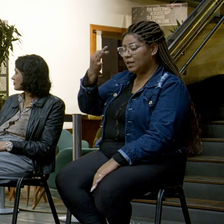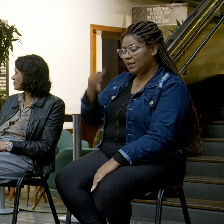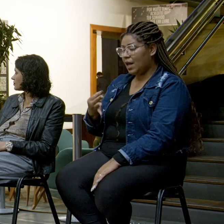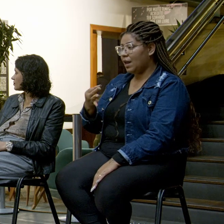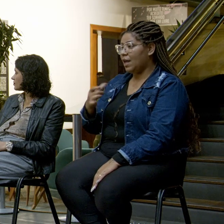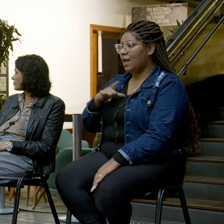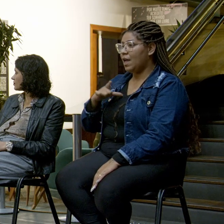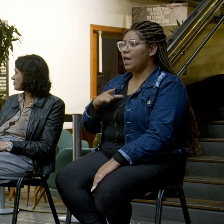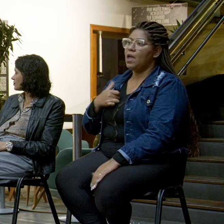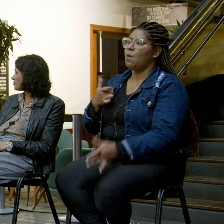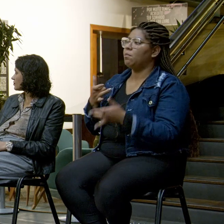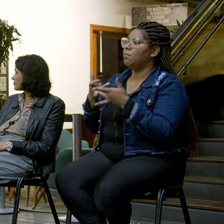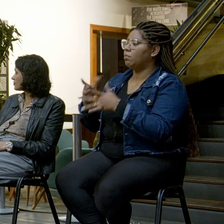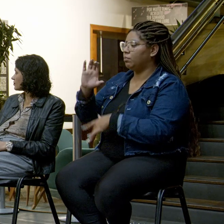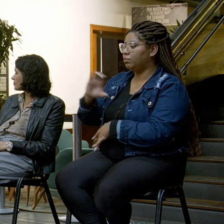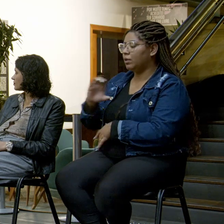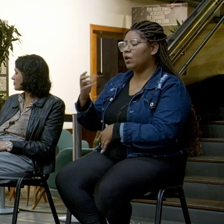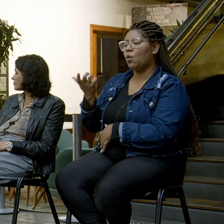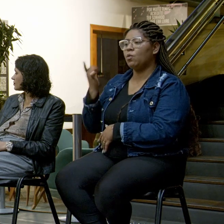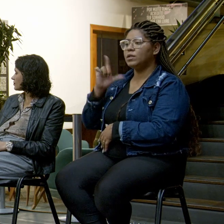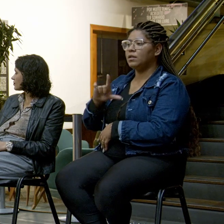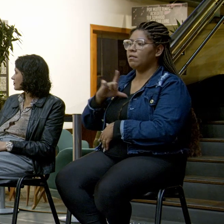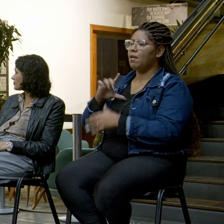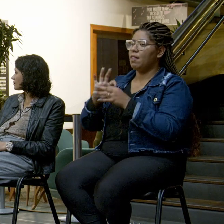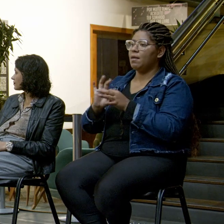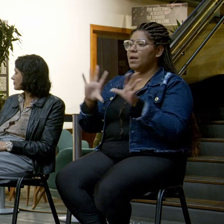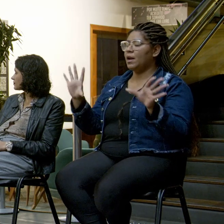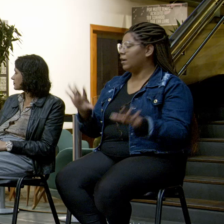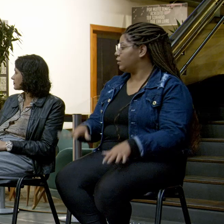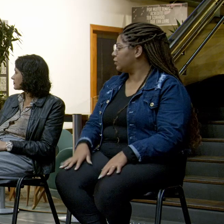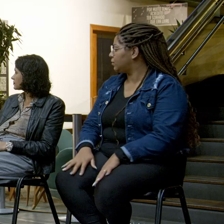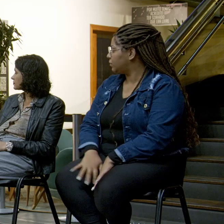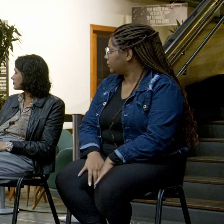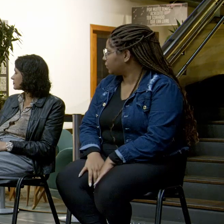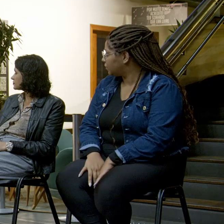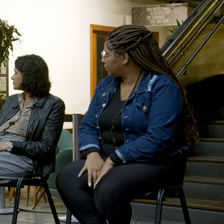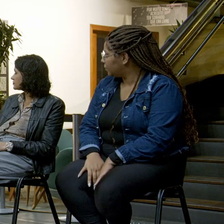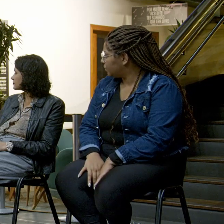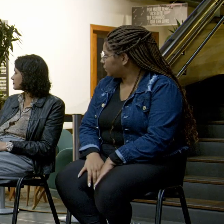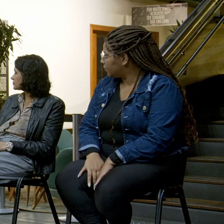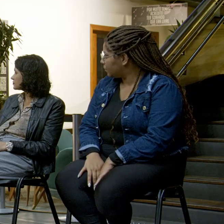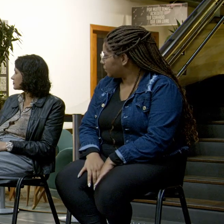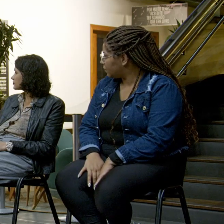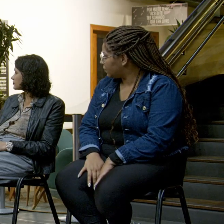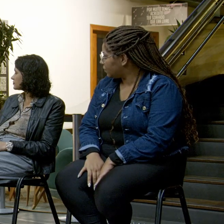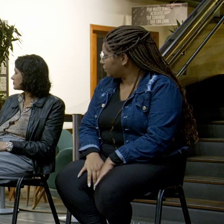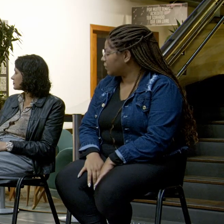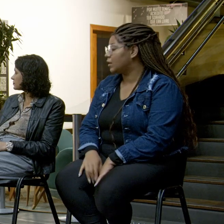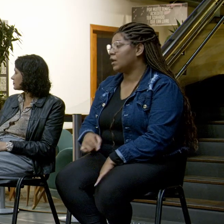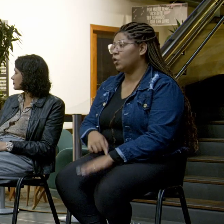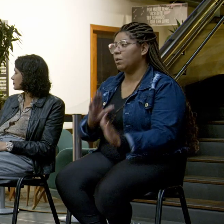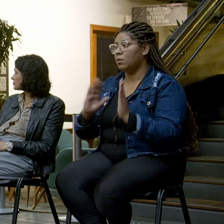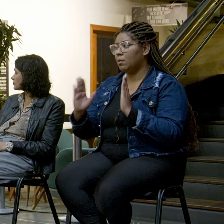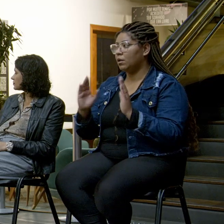Livrei-me da catequese, ganhei liberdade. Na mesma época do lançamento do livro de Randstaden,